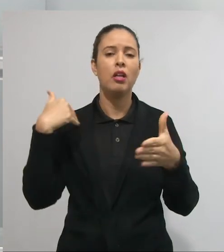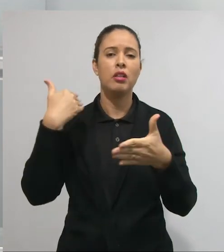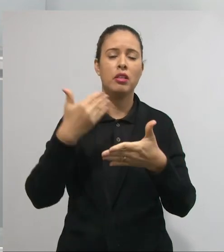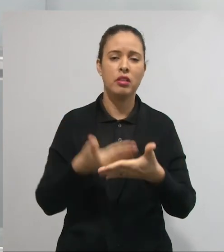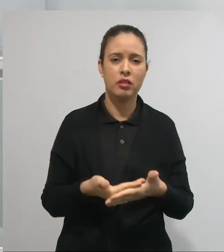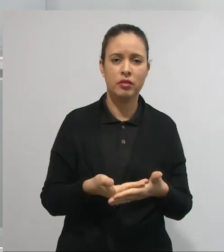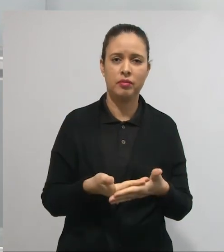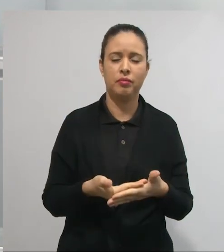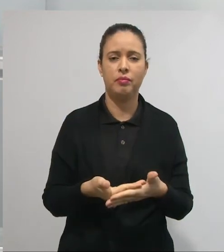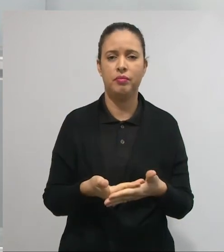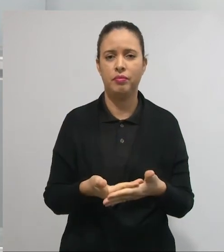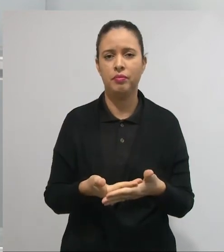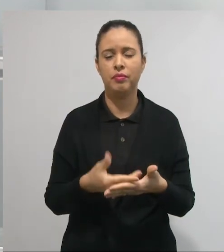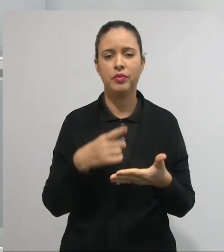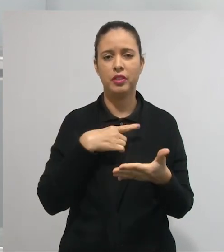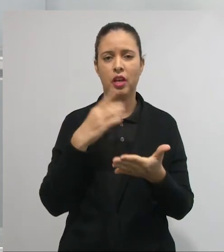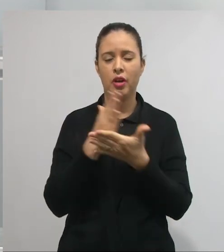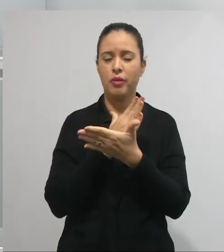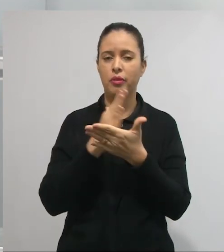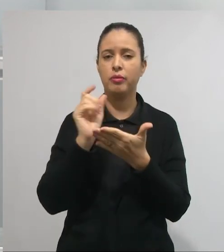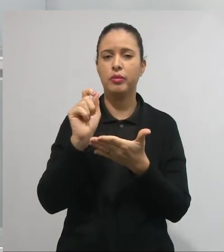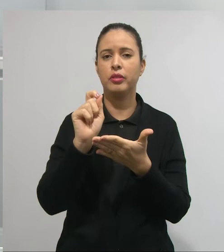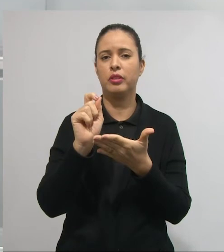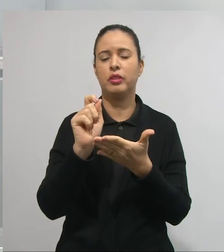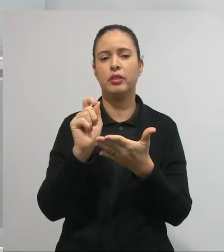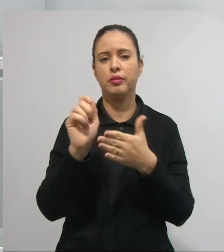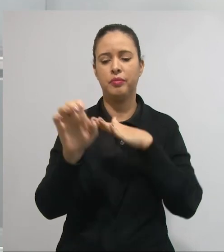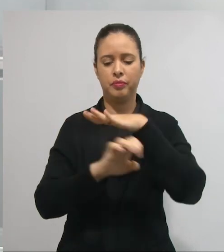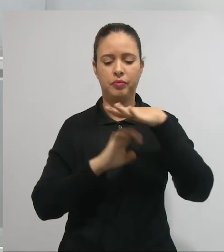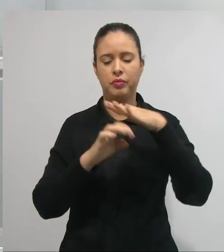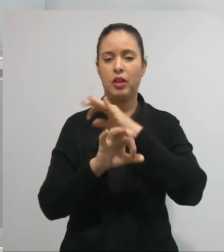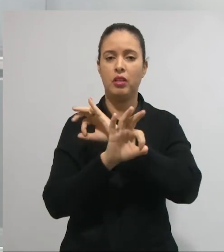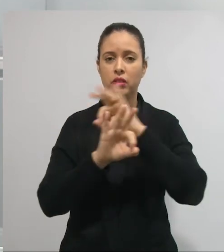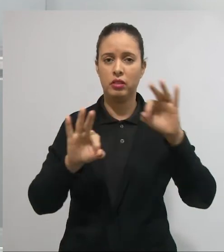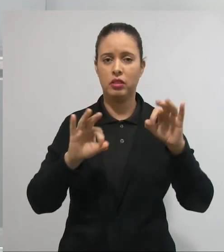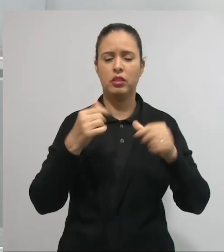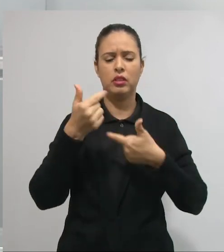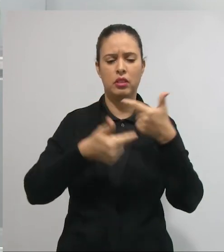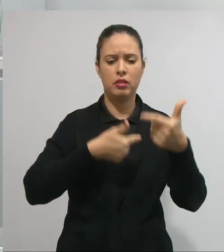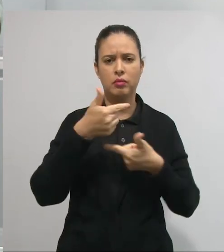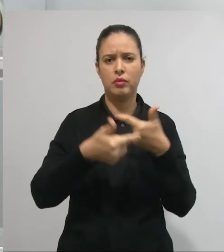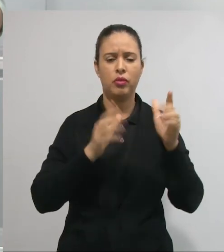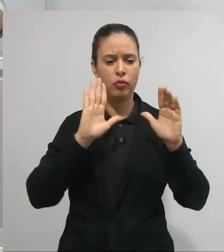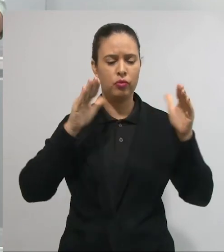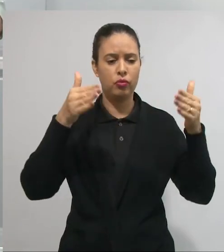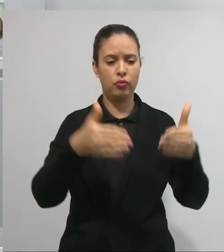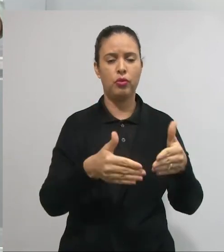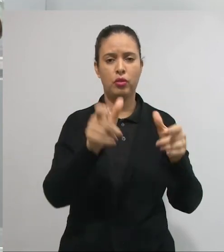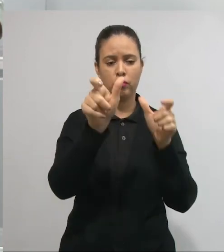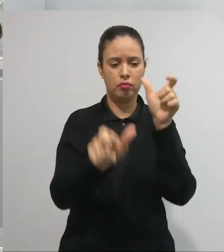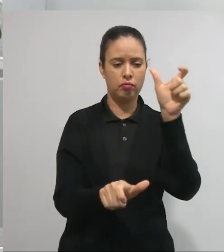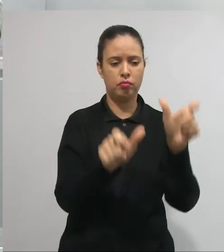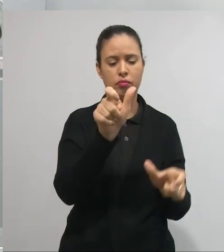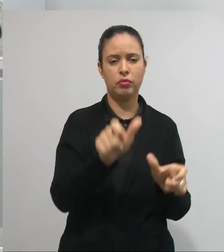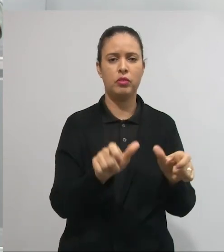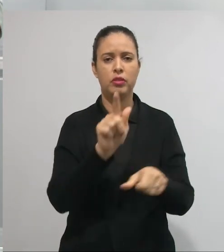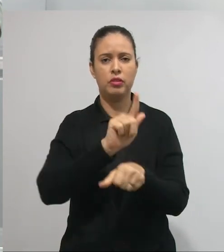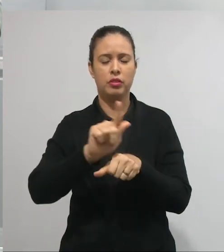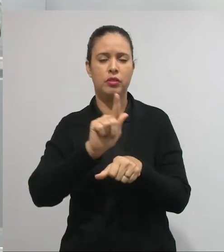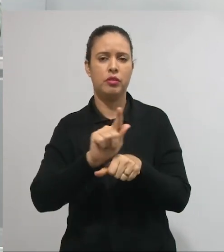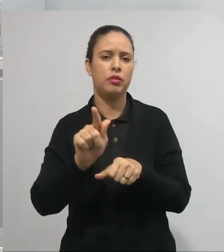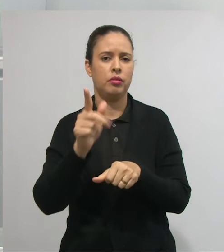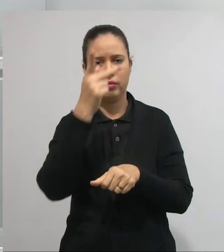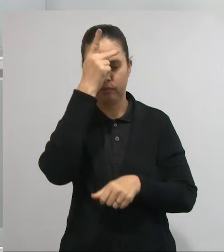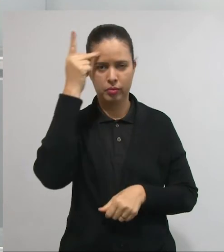de excelência e que já começam e já trabalham, né, com essa questão da gestão de pessoas,